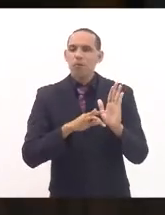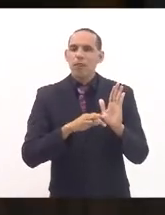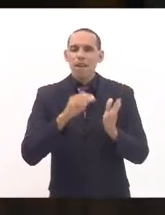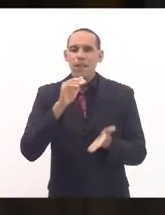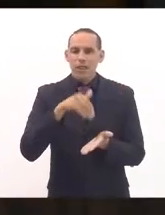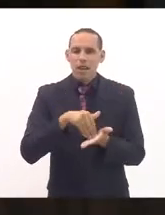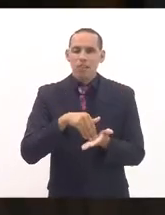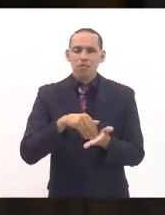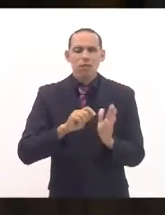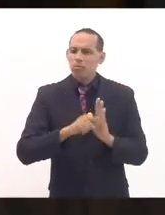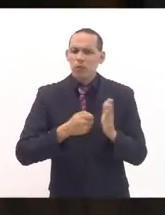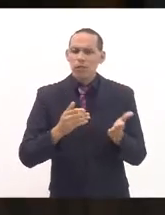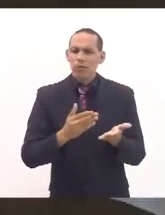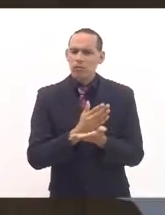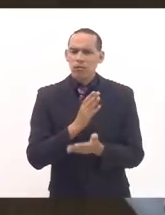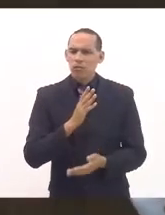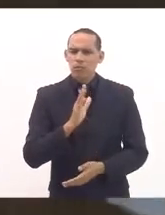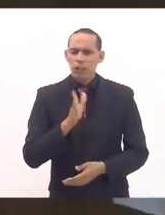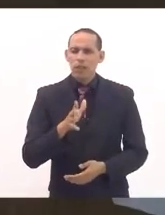Já foi autógrafo.